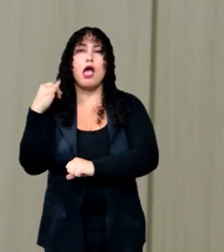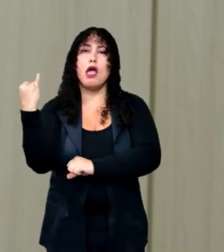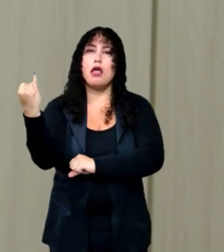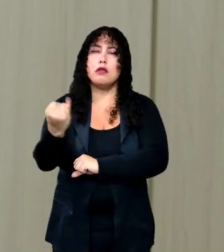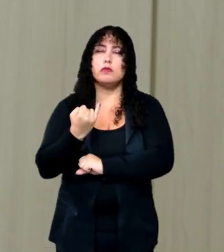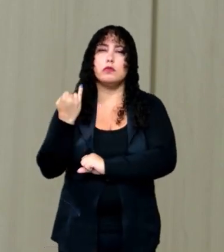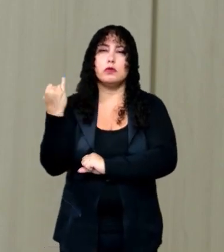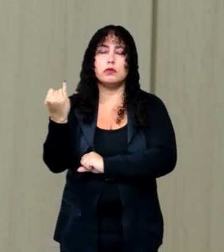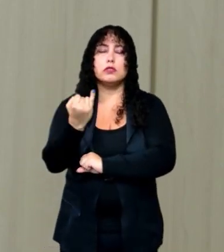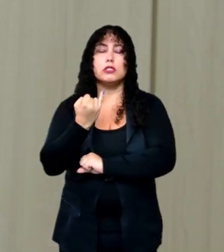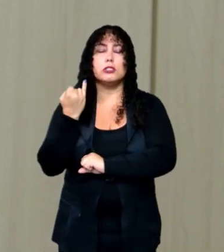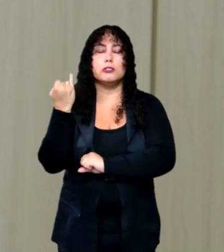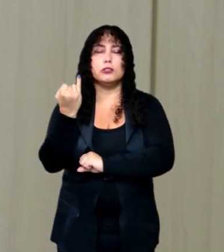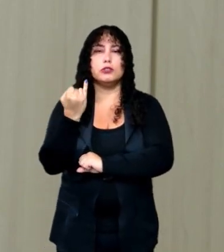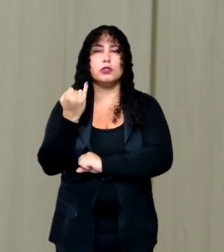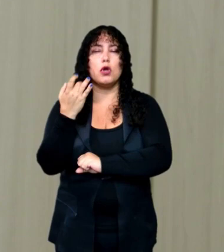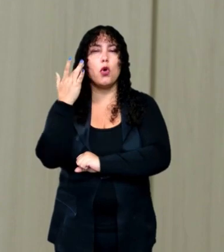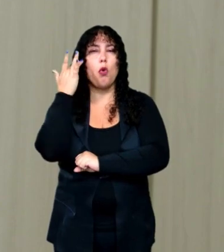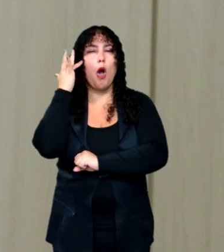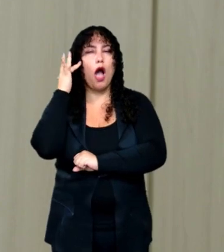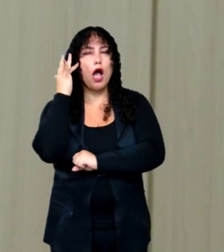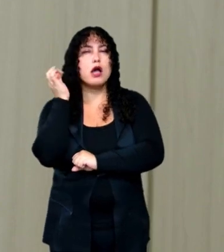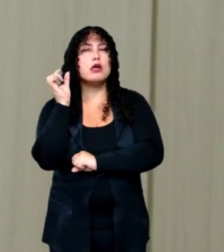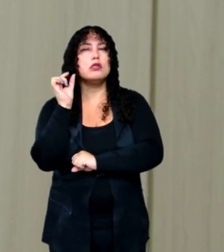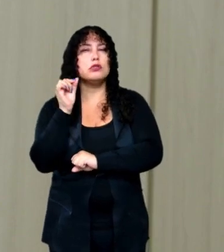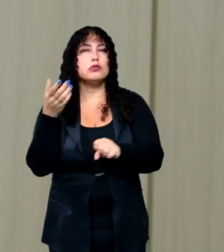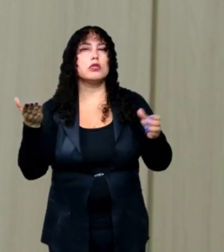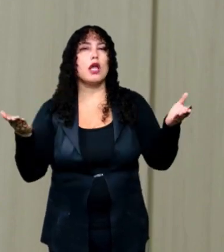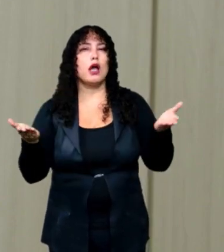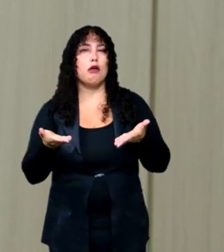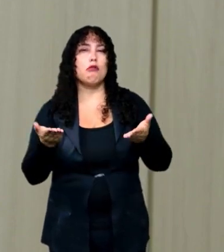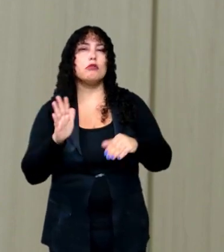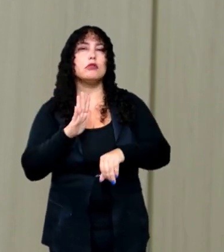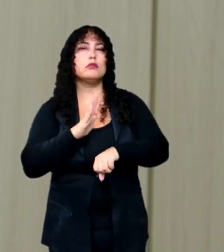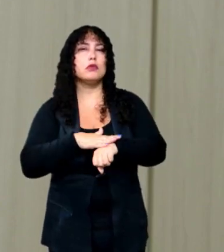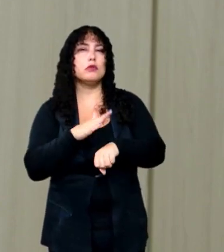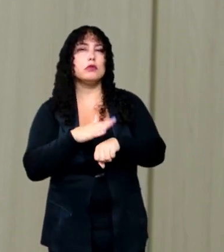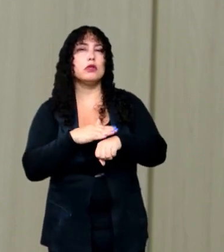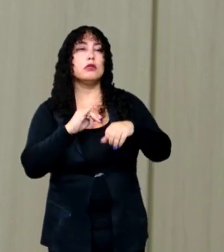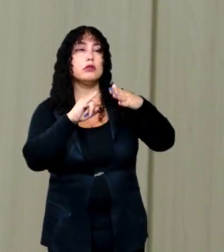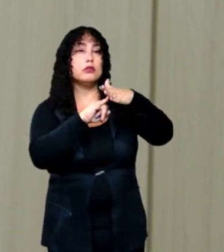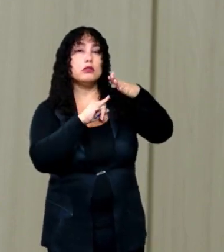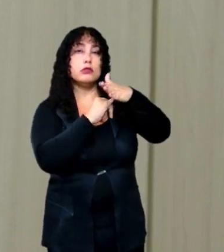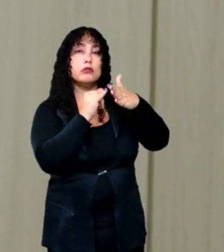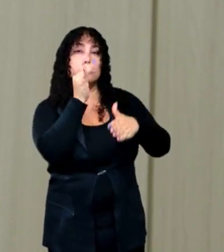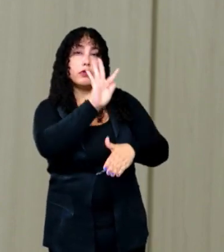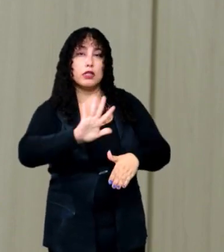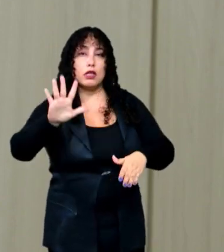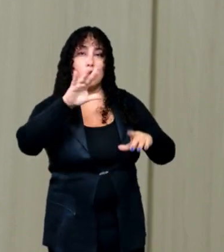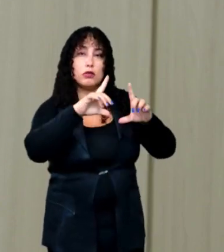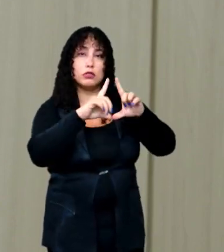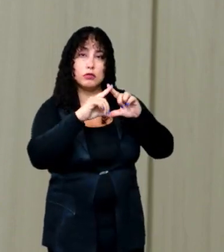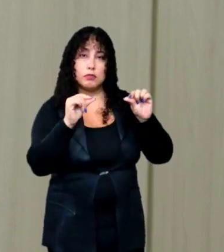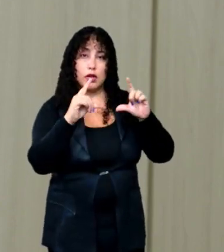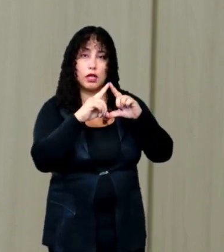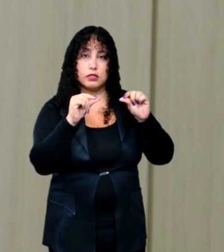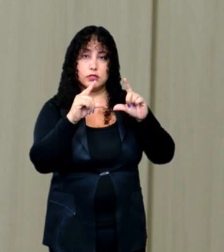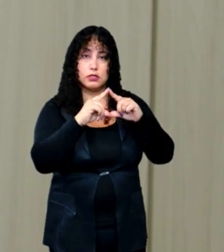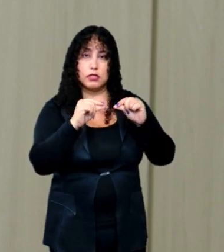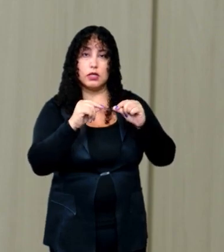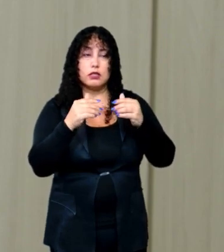fundamental. E eu acho que agora a gente está no momento do Instituto Federal de Brasília, em que a gente tem